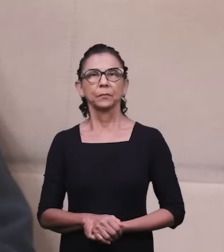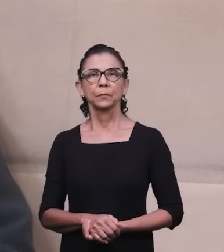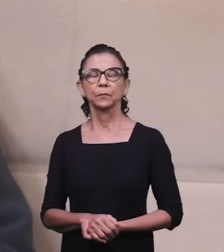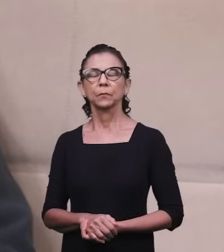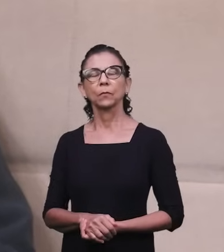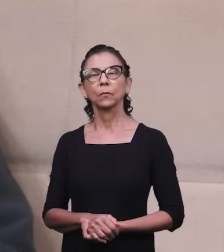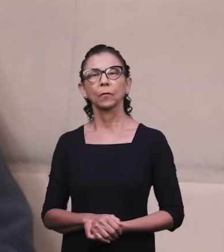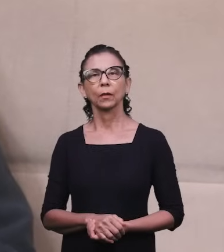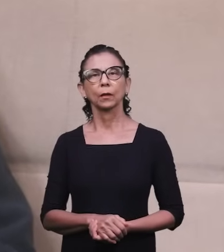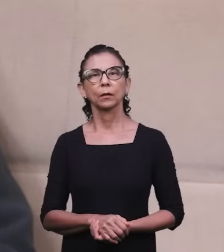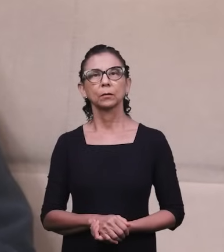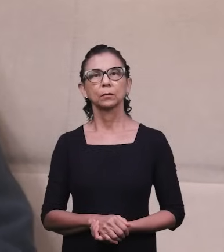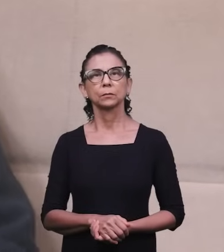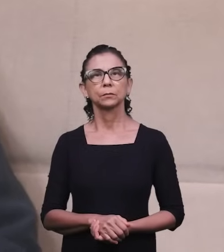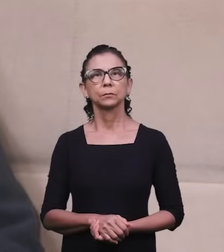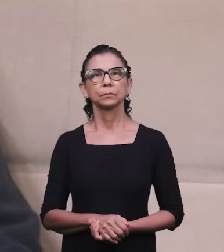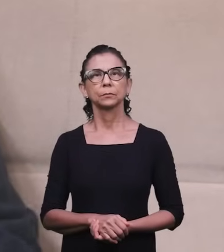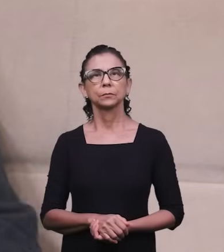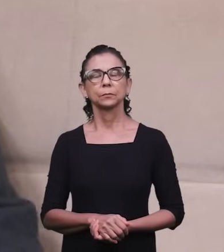ficou assim muito evidente,